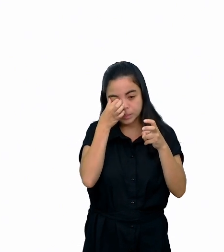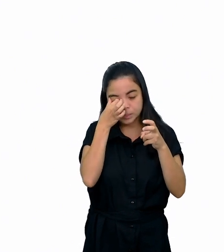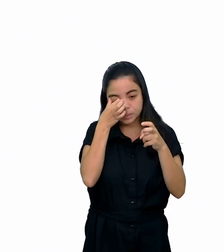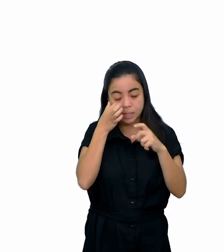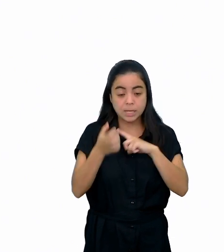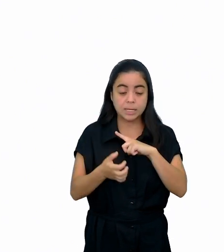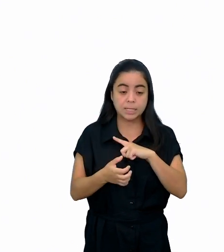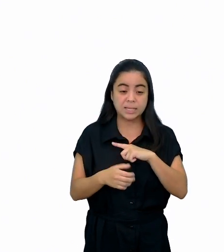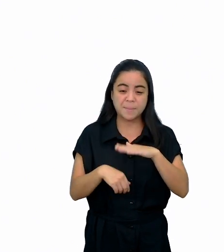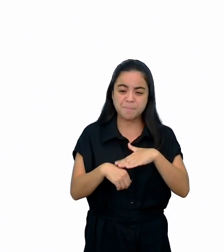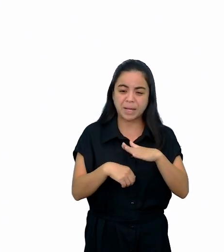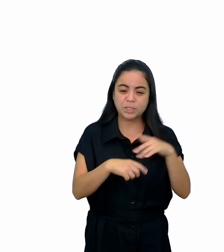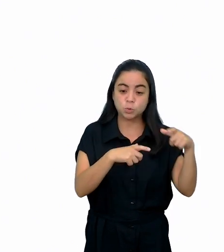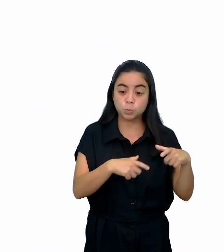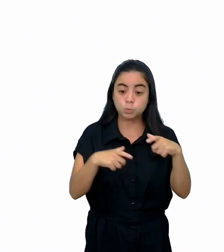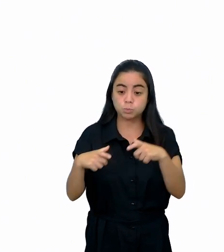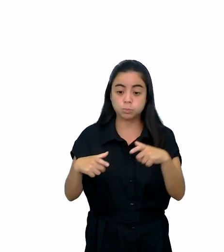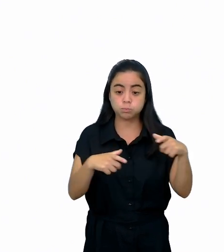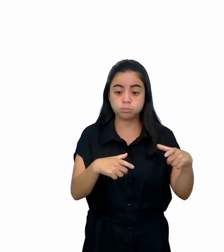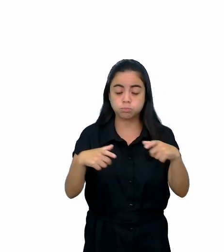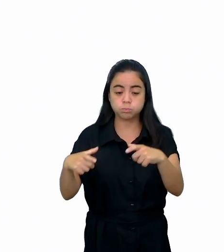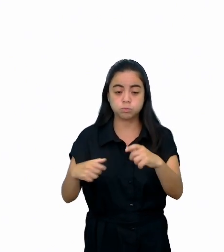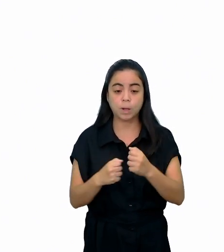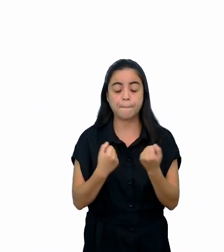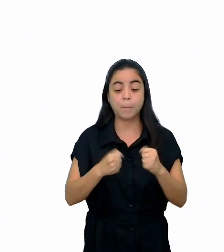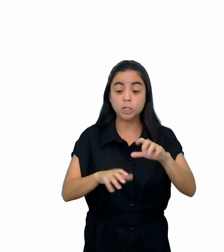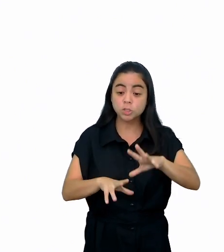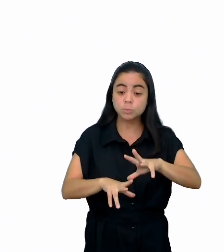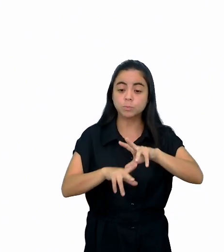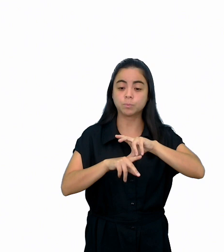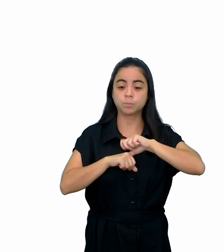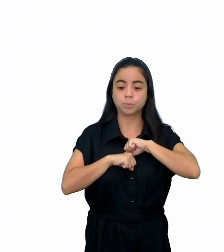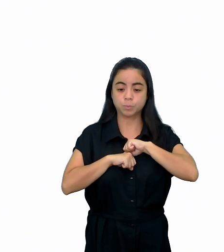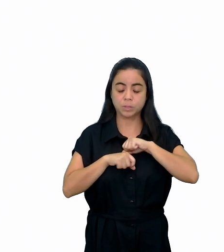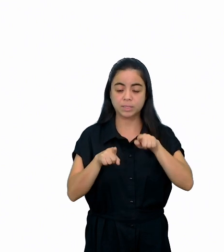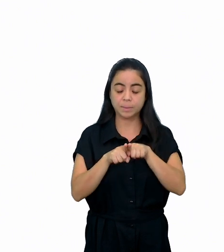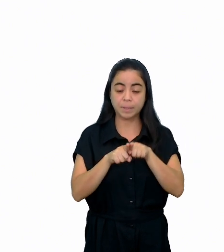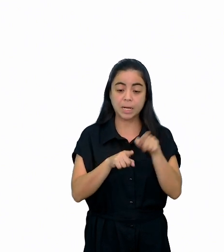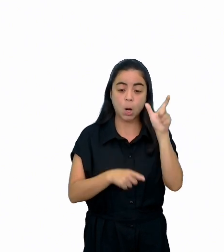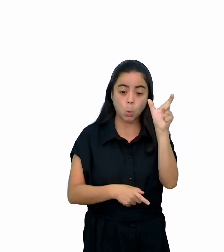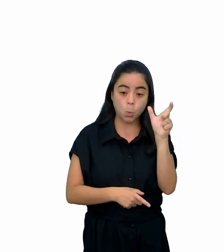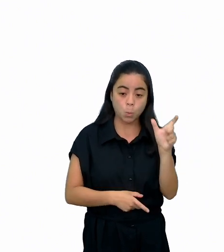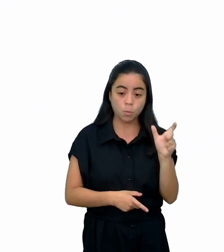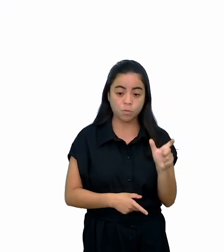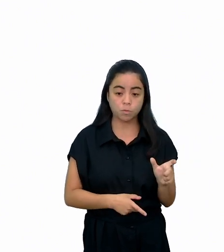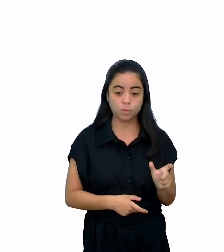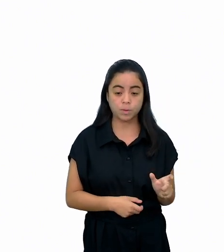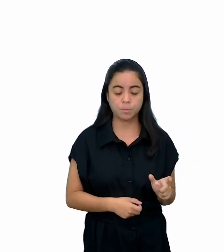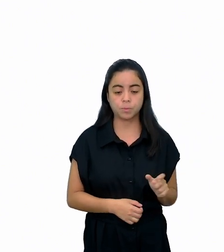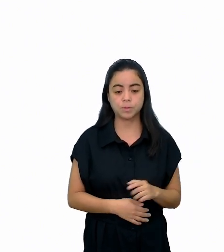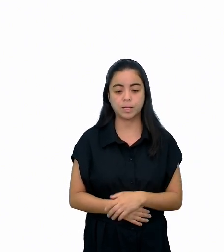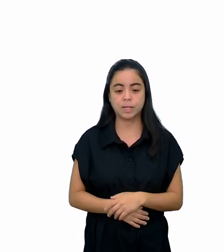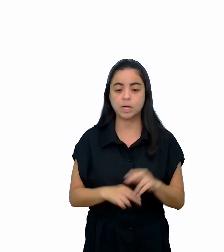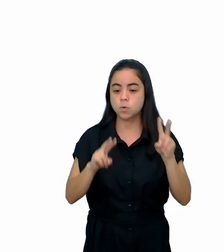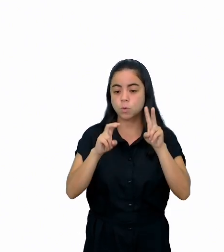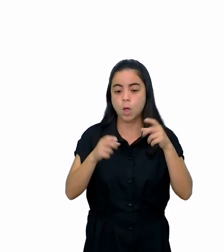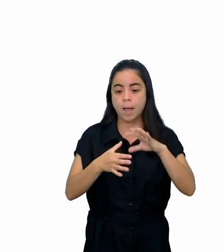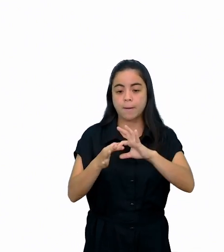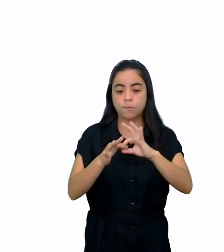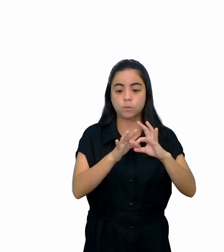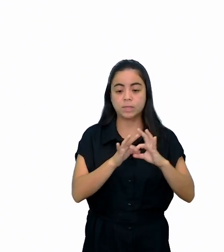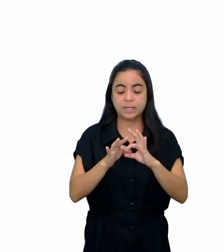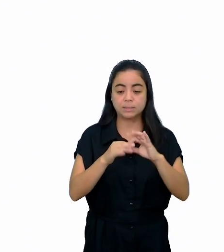mais de uma possibilidade, elas podem ir se apropriando desse vocabulário associado aí ao contexto